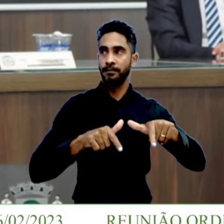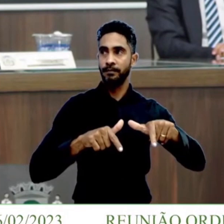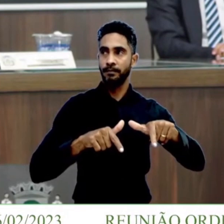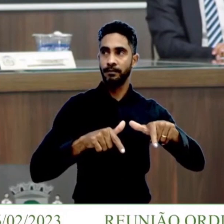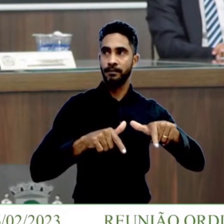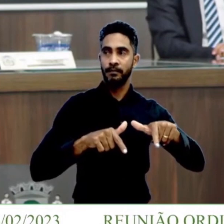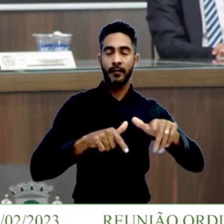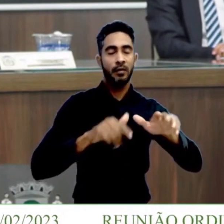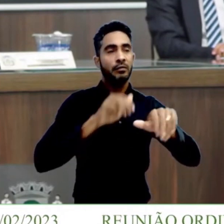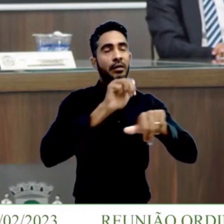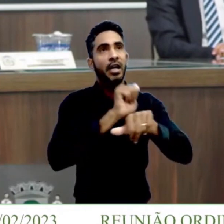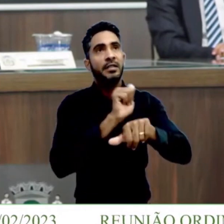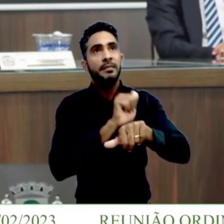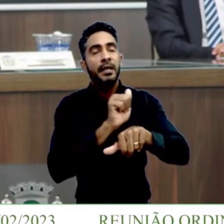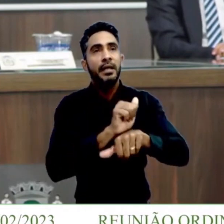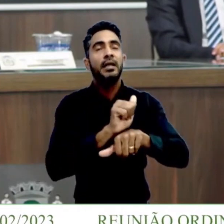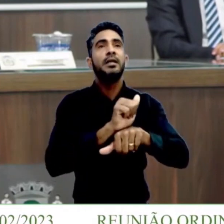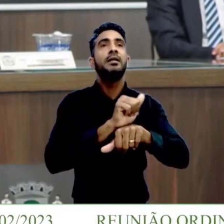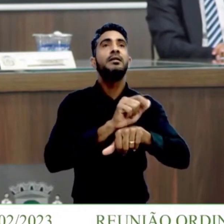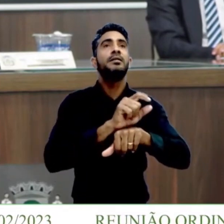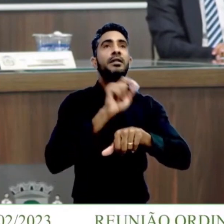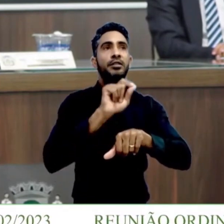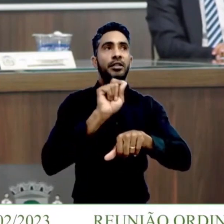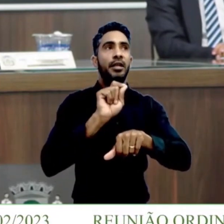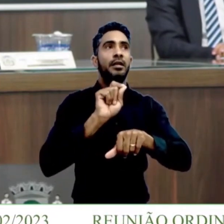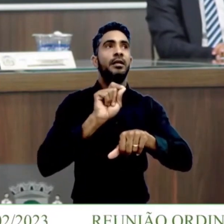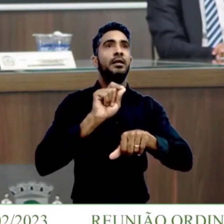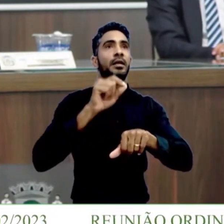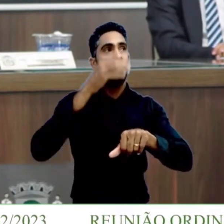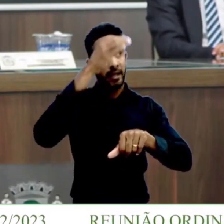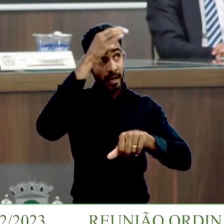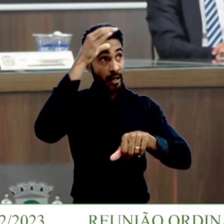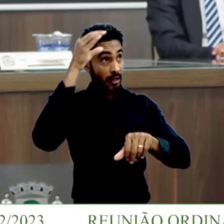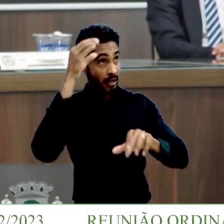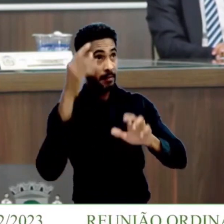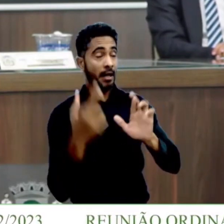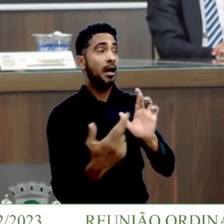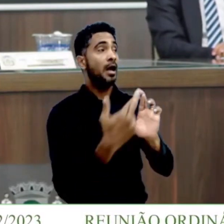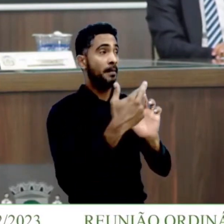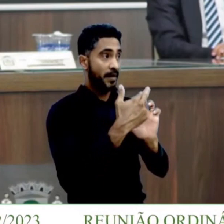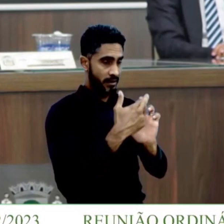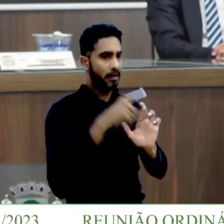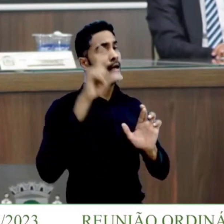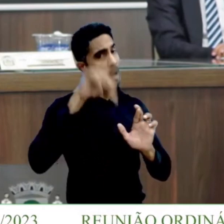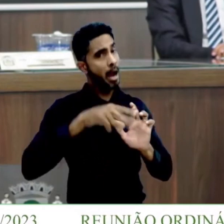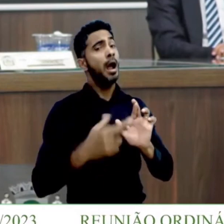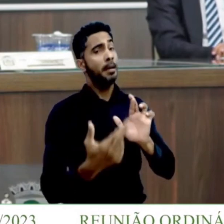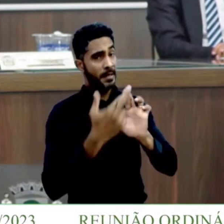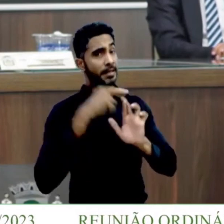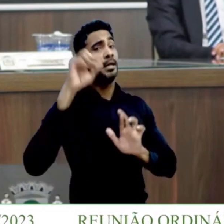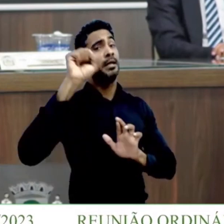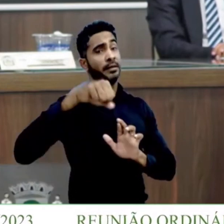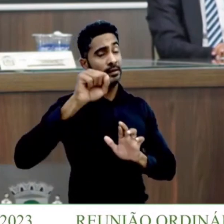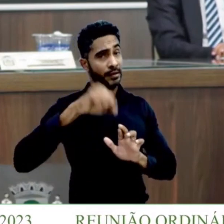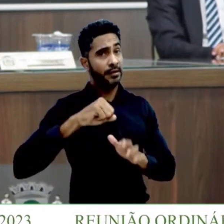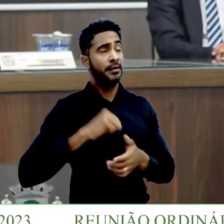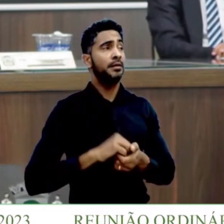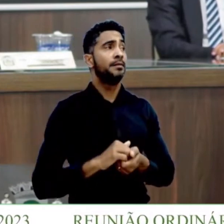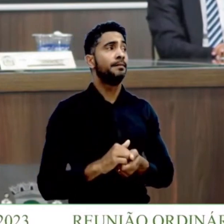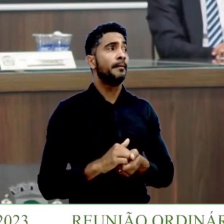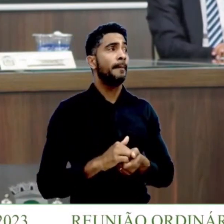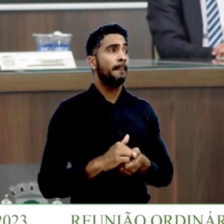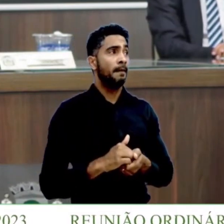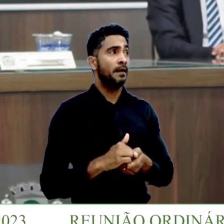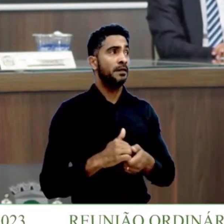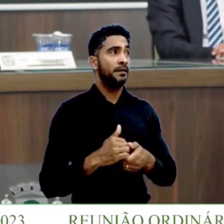com a expectativa, a esperança de que essa casa os represente e serão representados. Então, a gente